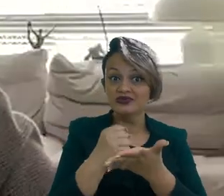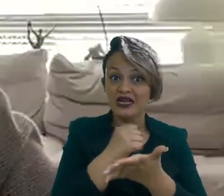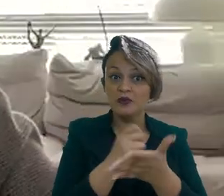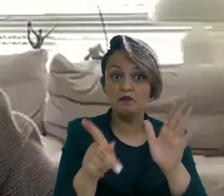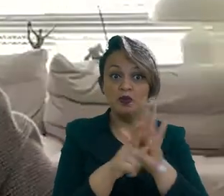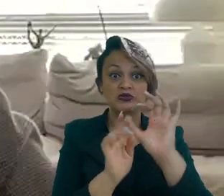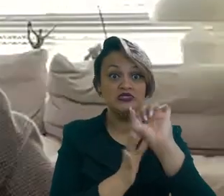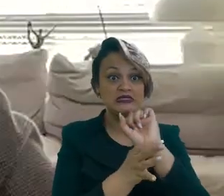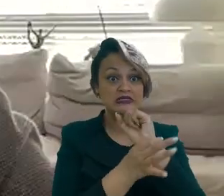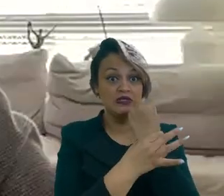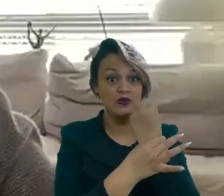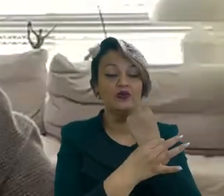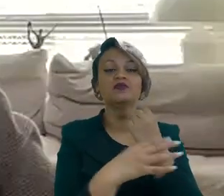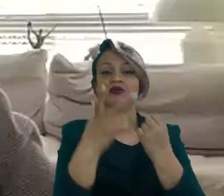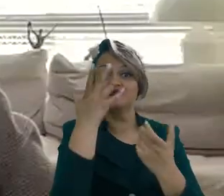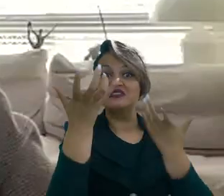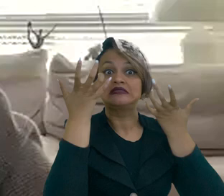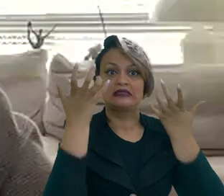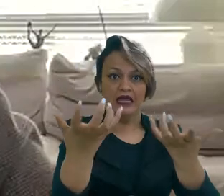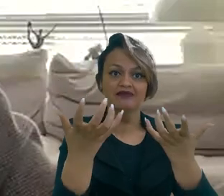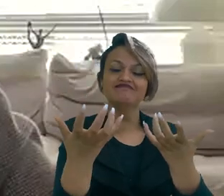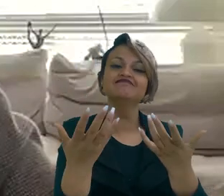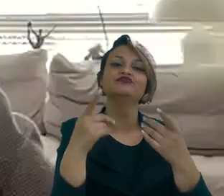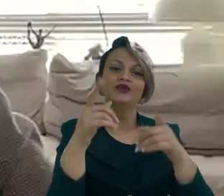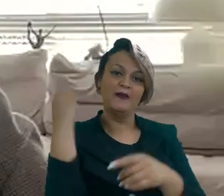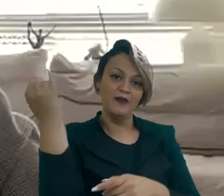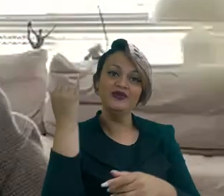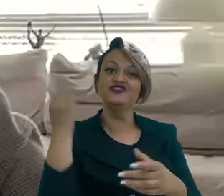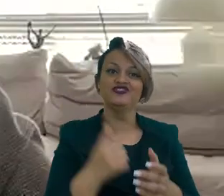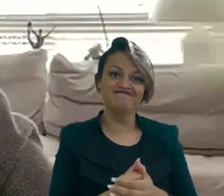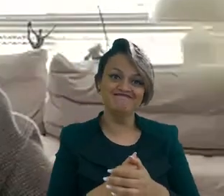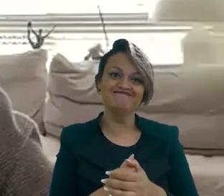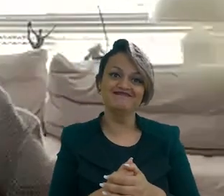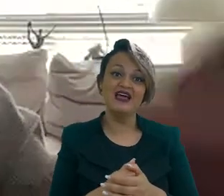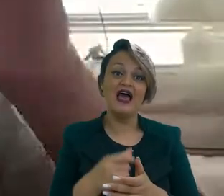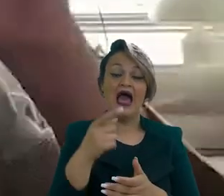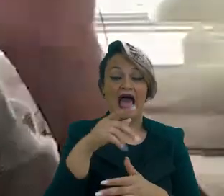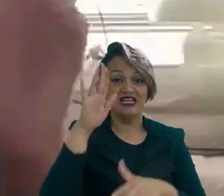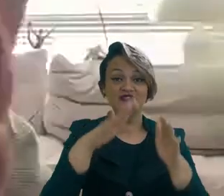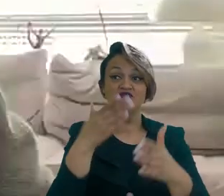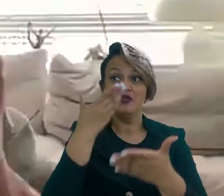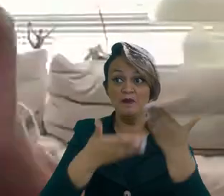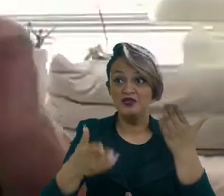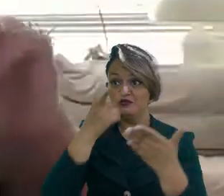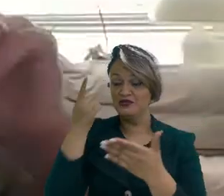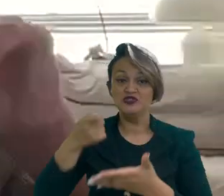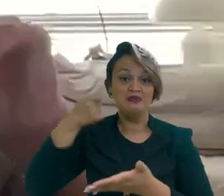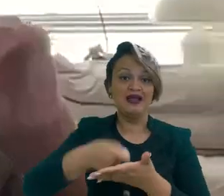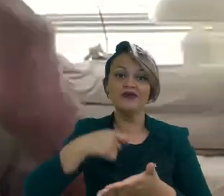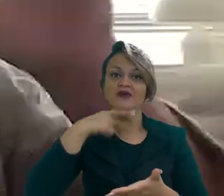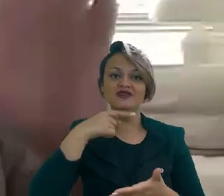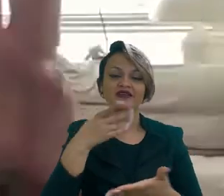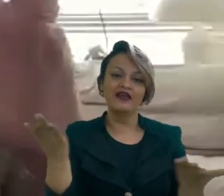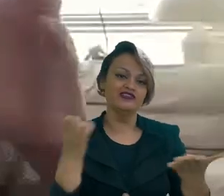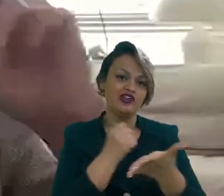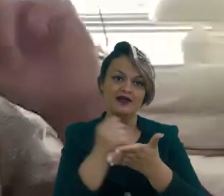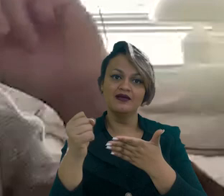o contrato de seguro é tão buscado tão procurado porque ele é fundamental nessa lógica